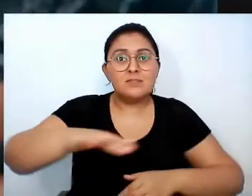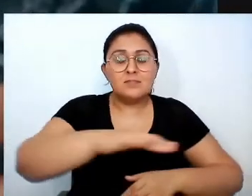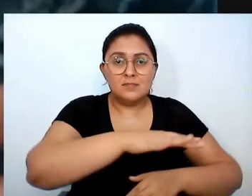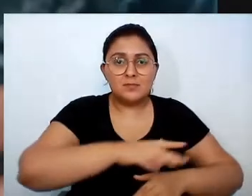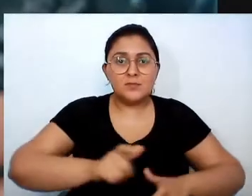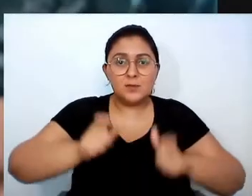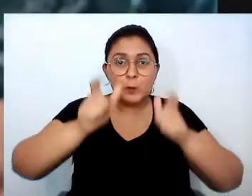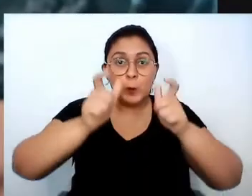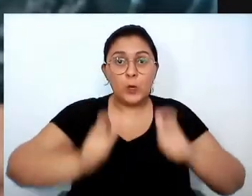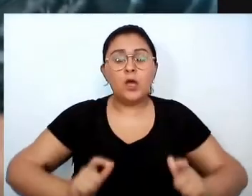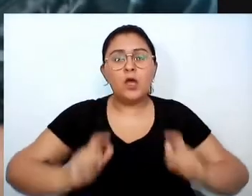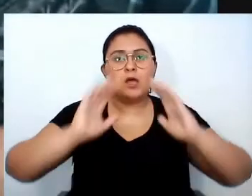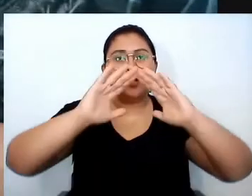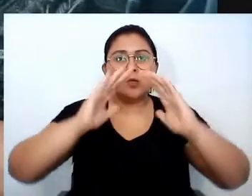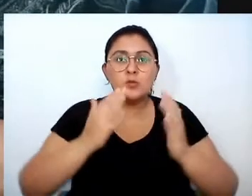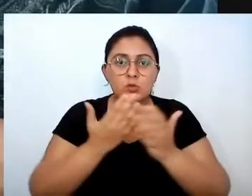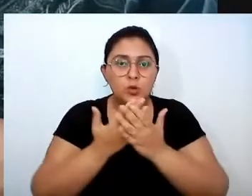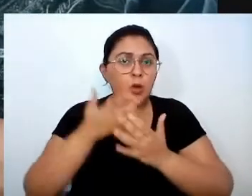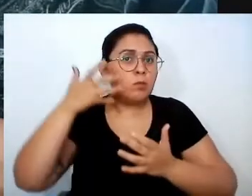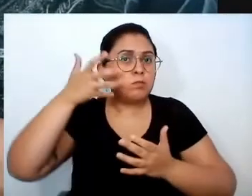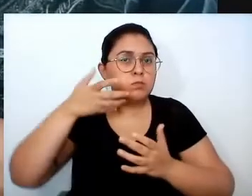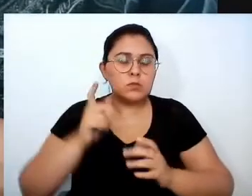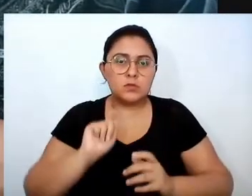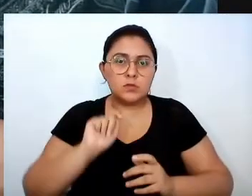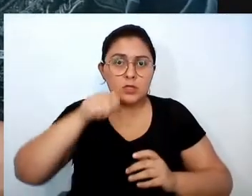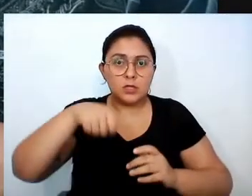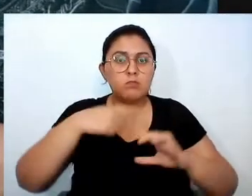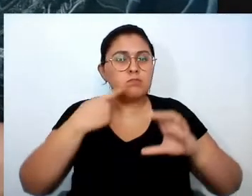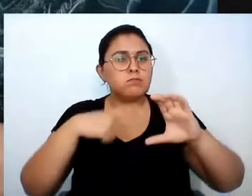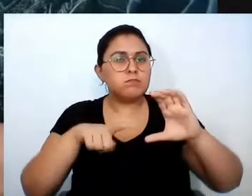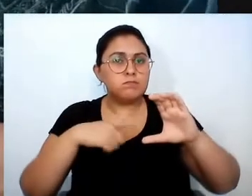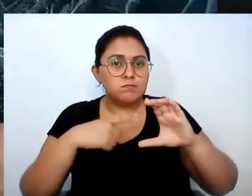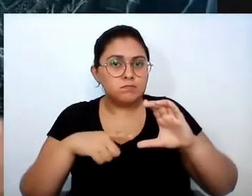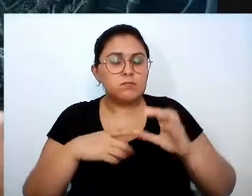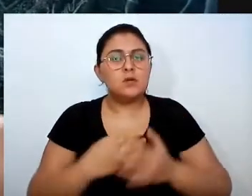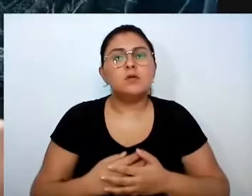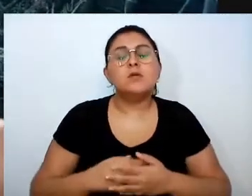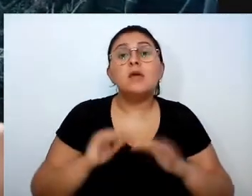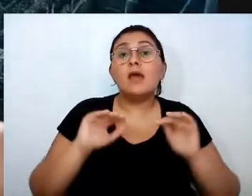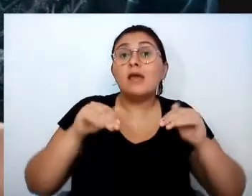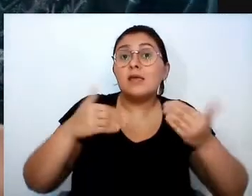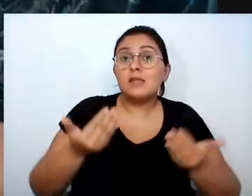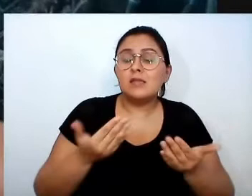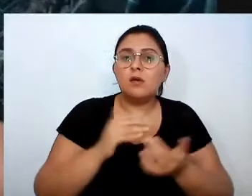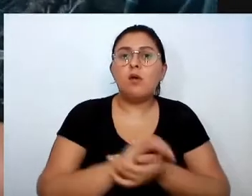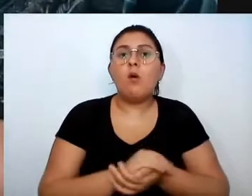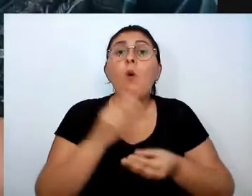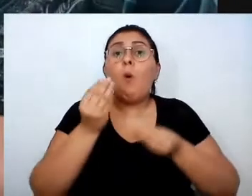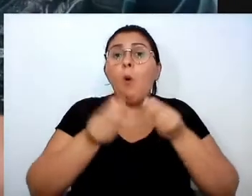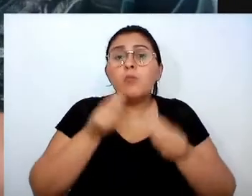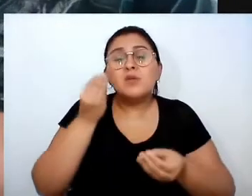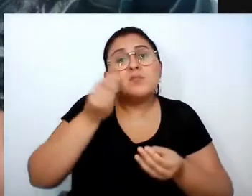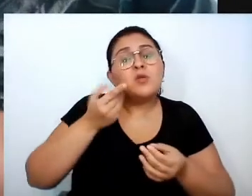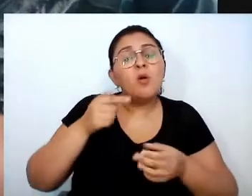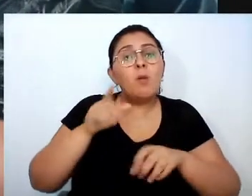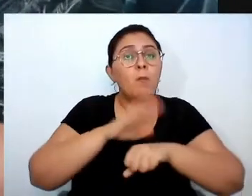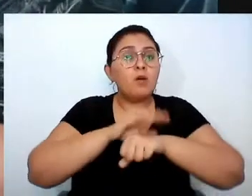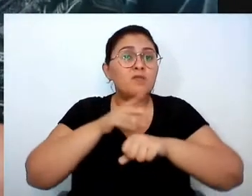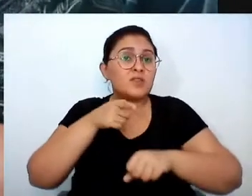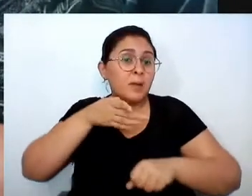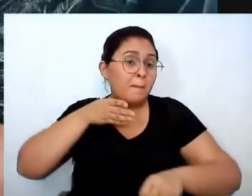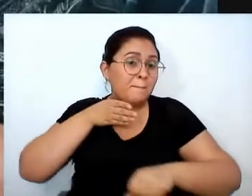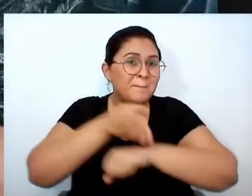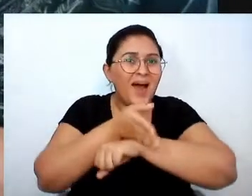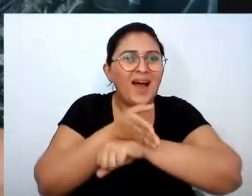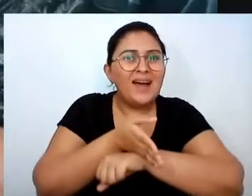acessibilidade física, né, os desafios ainda são muito grandes, né? É, Mas queria que você falasse um pouco sobre como foi a sua chegada na